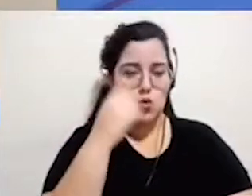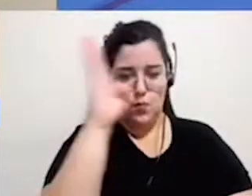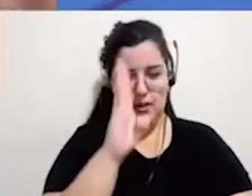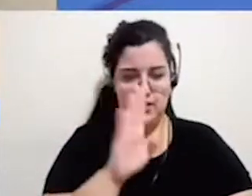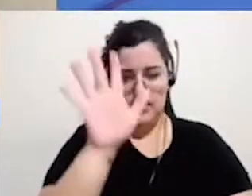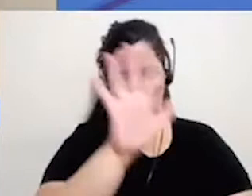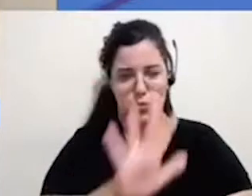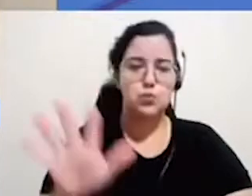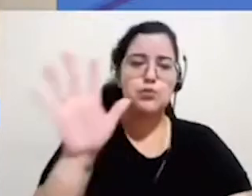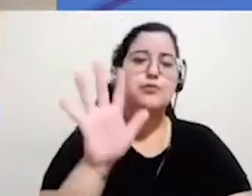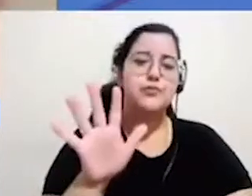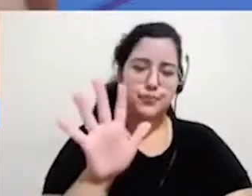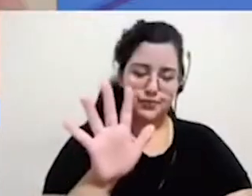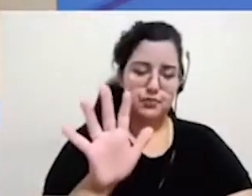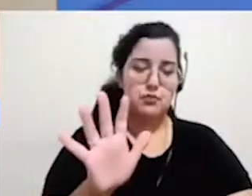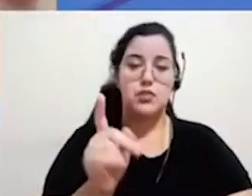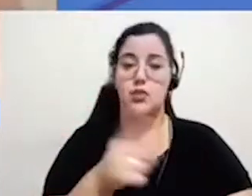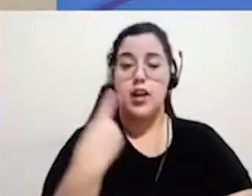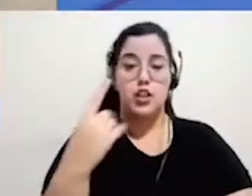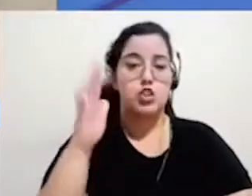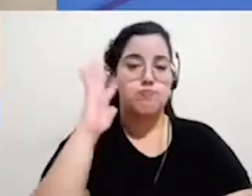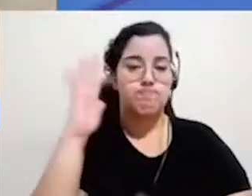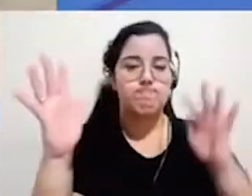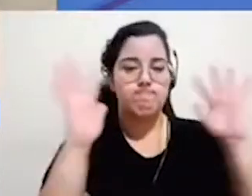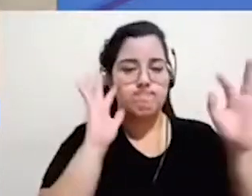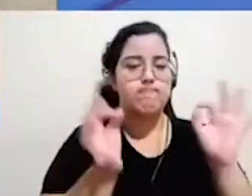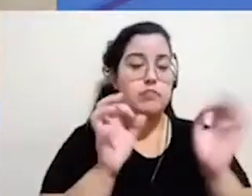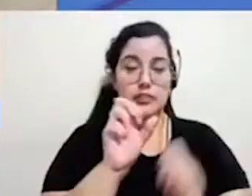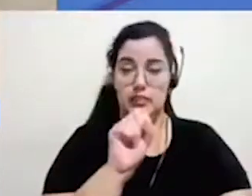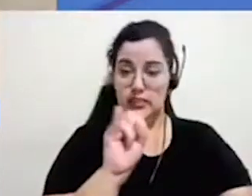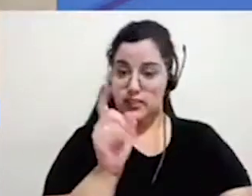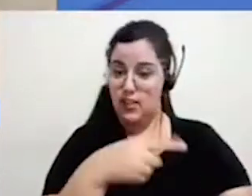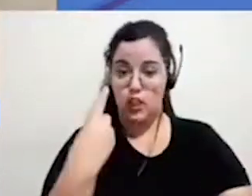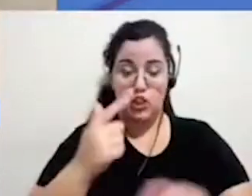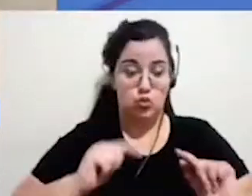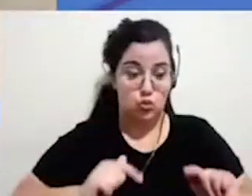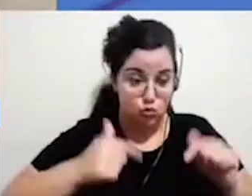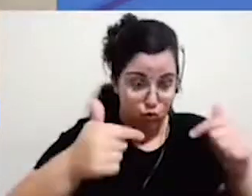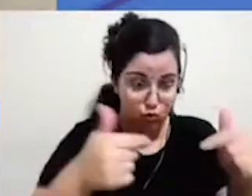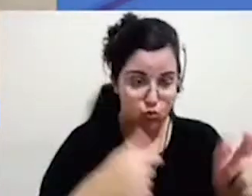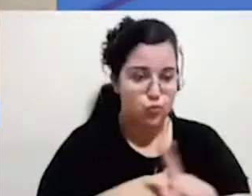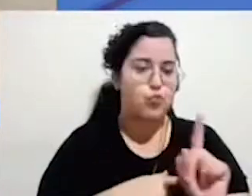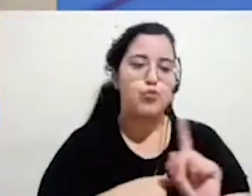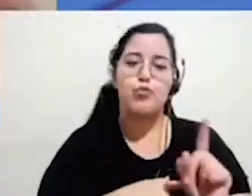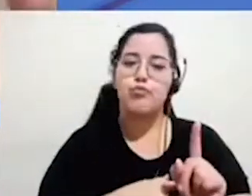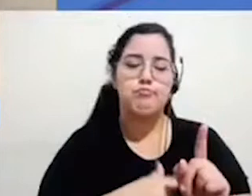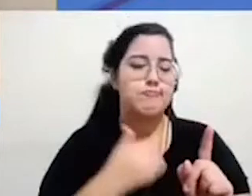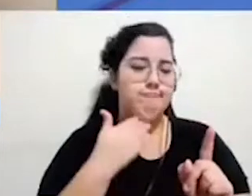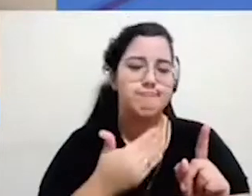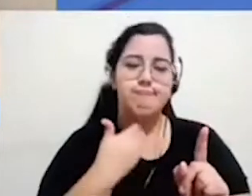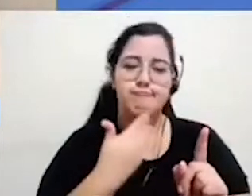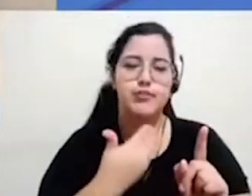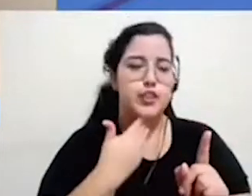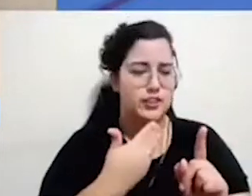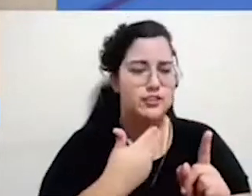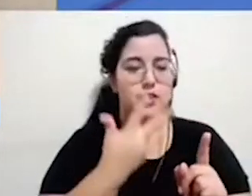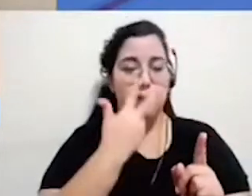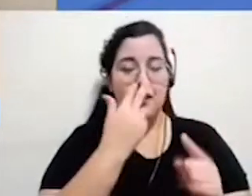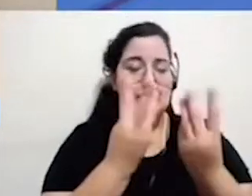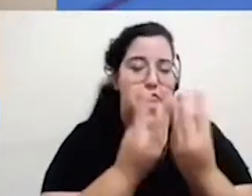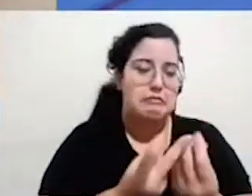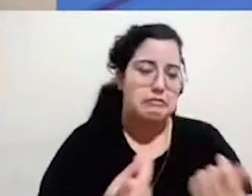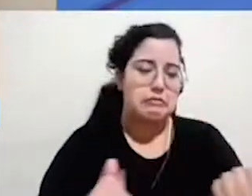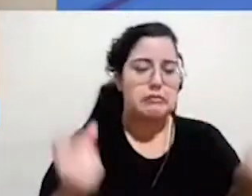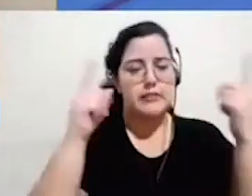gente não vai para lugar nenhum se a gente não enfrentar algumas areias movediças que a gente foi